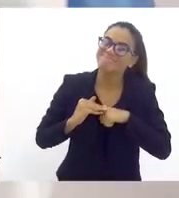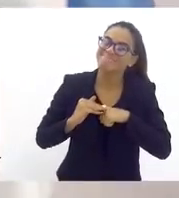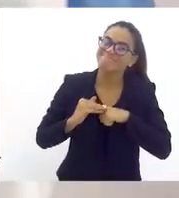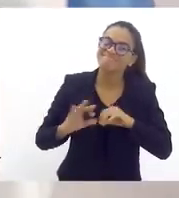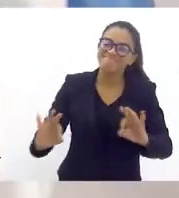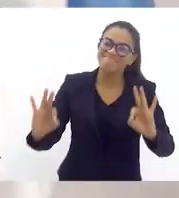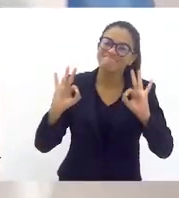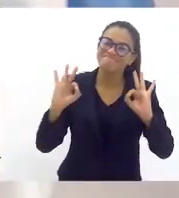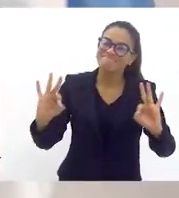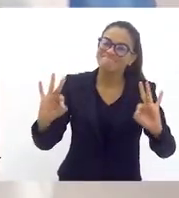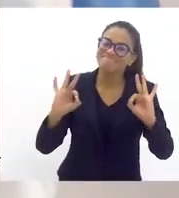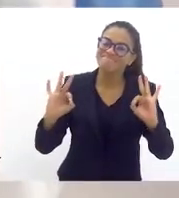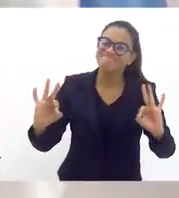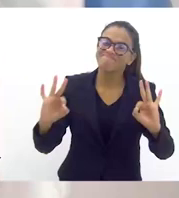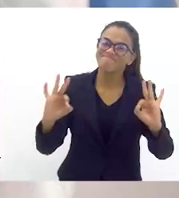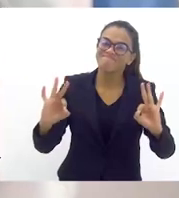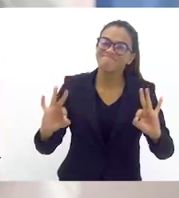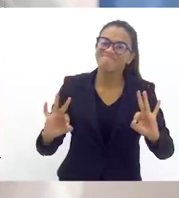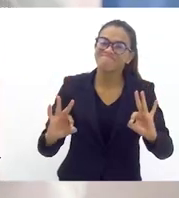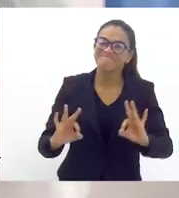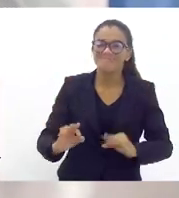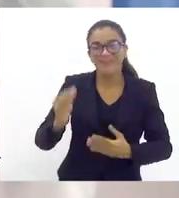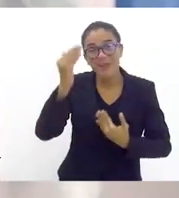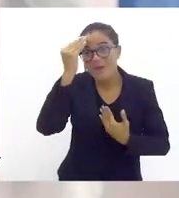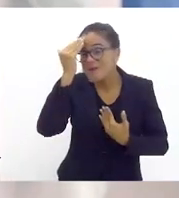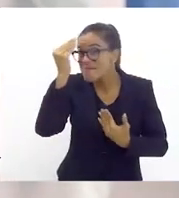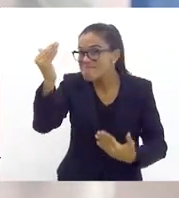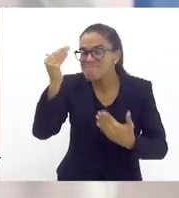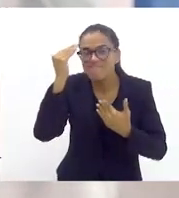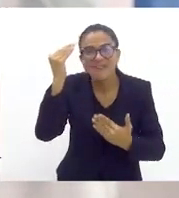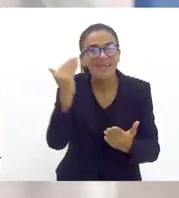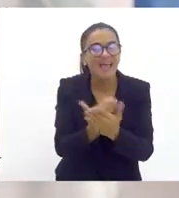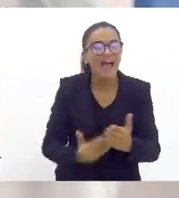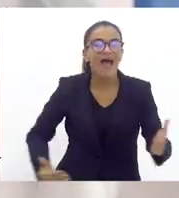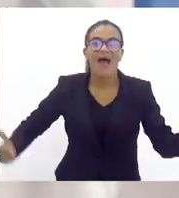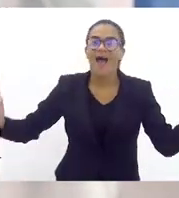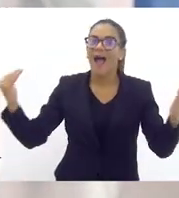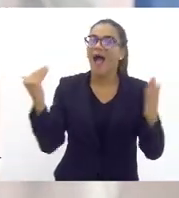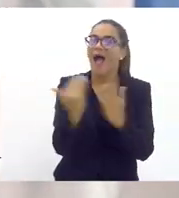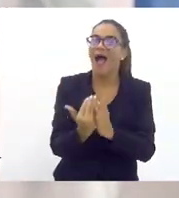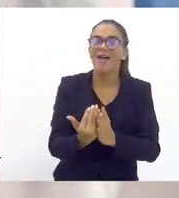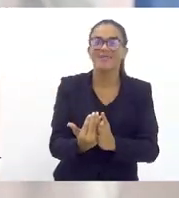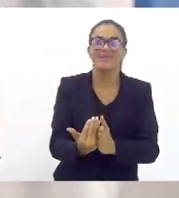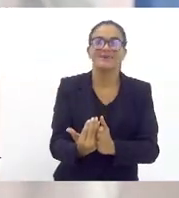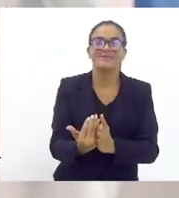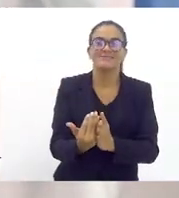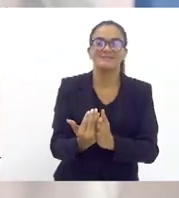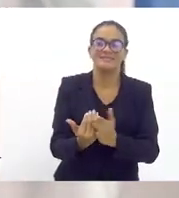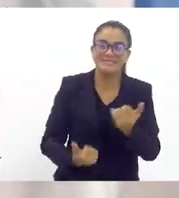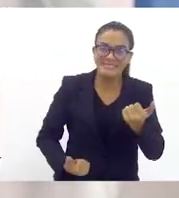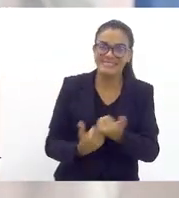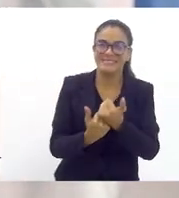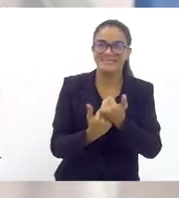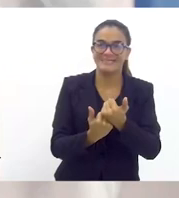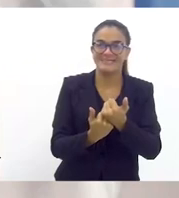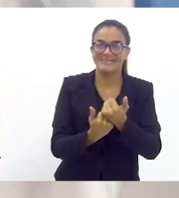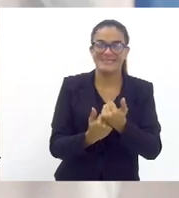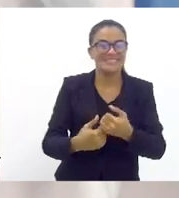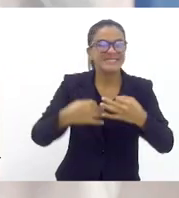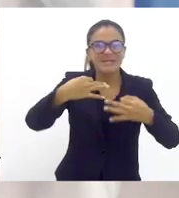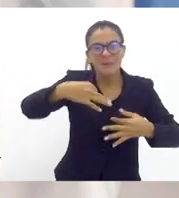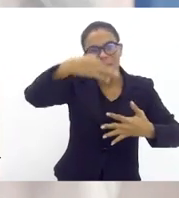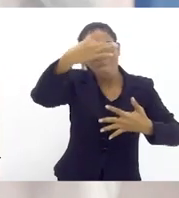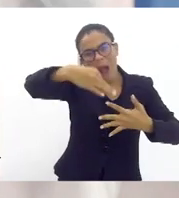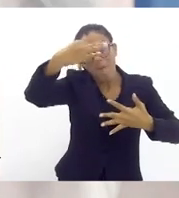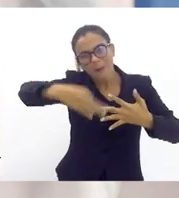enfim, obrigada demais pelas suas contribuições. sempre muito